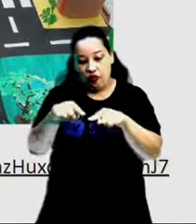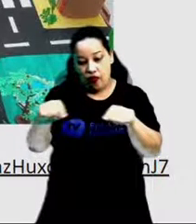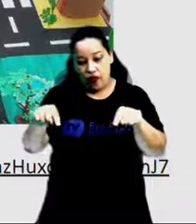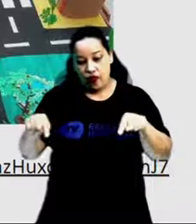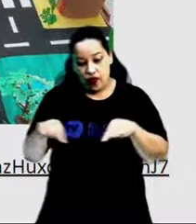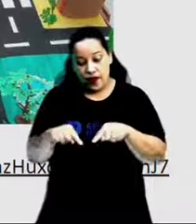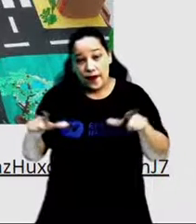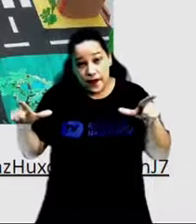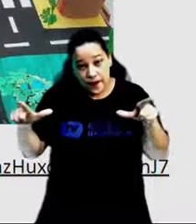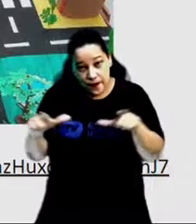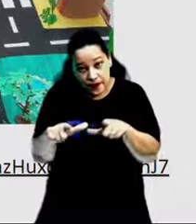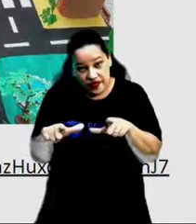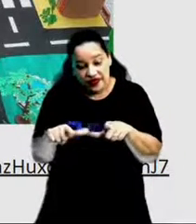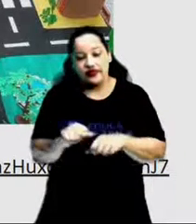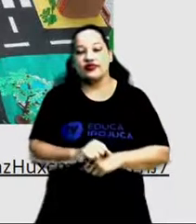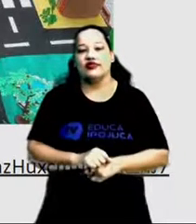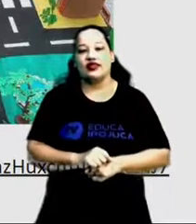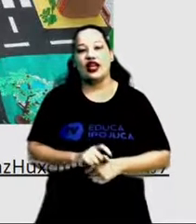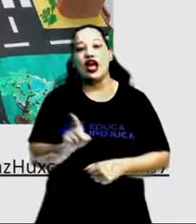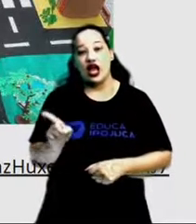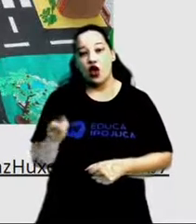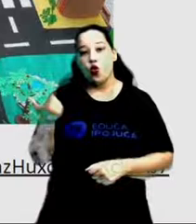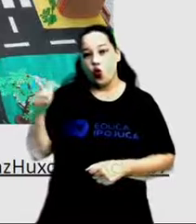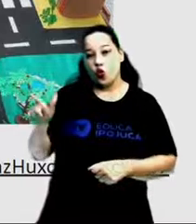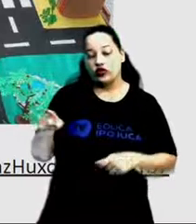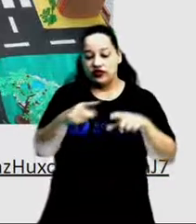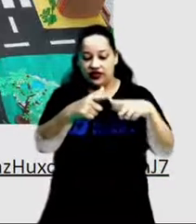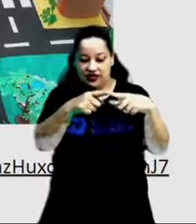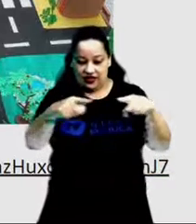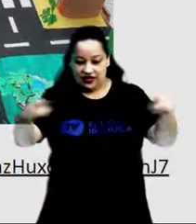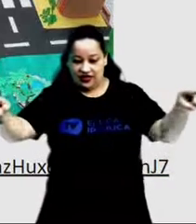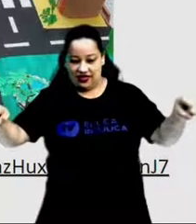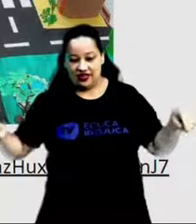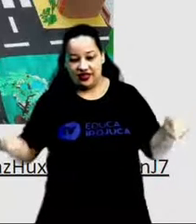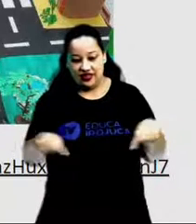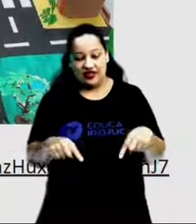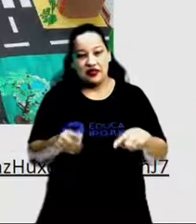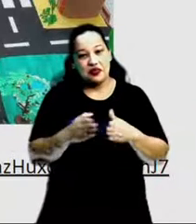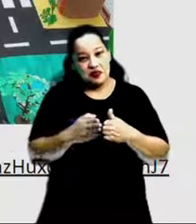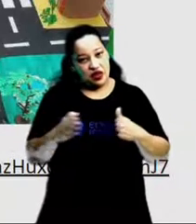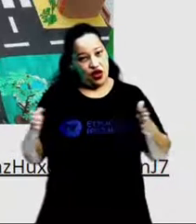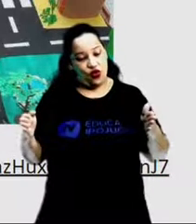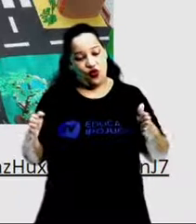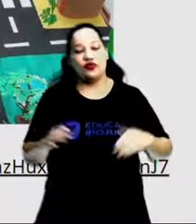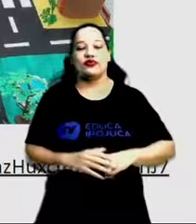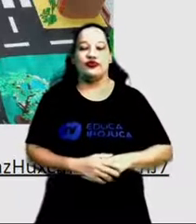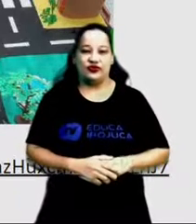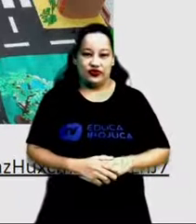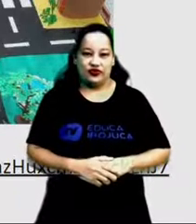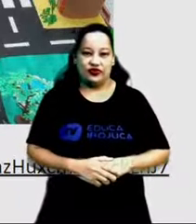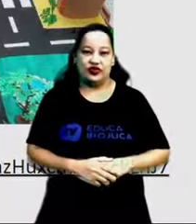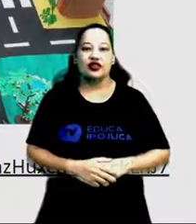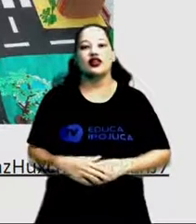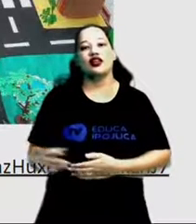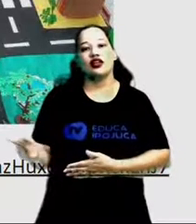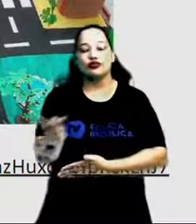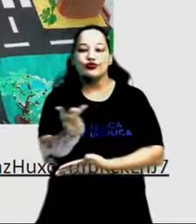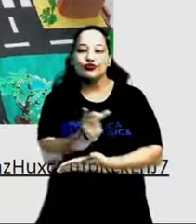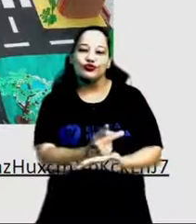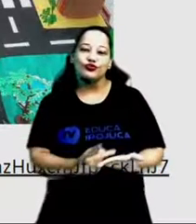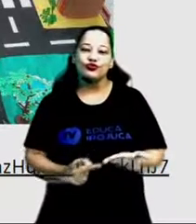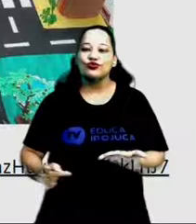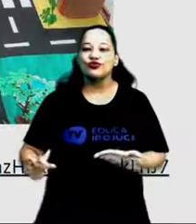menor. E essa outra é amplo, é uma maquete mais